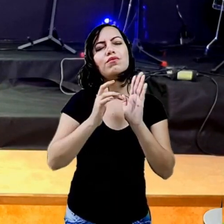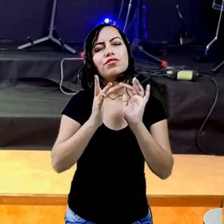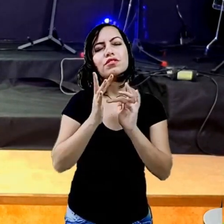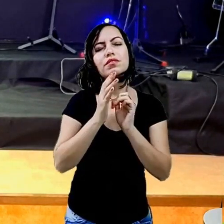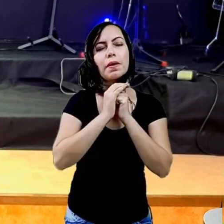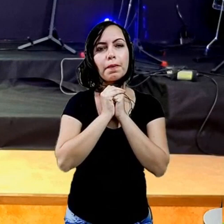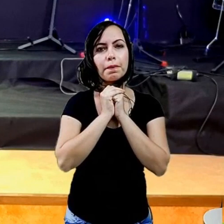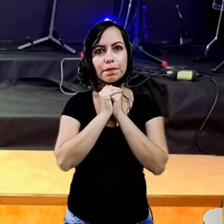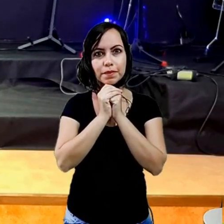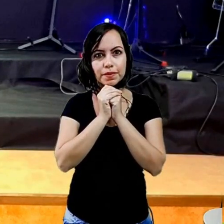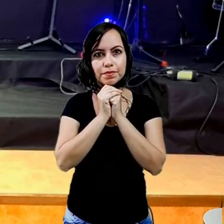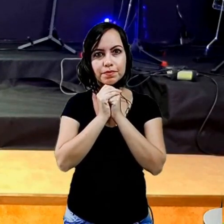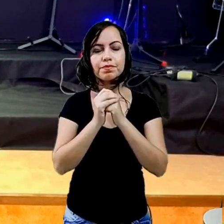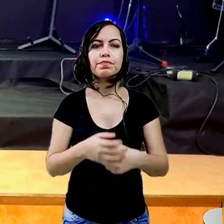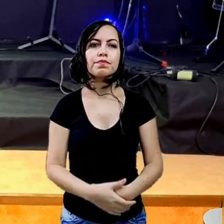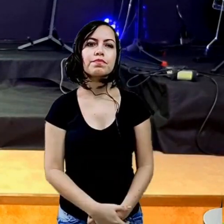Jesus. Amém.